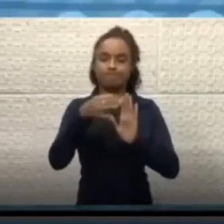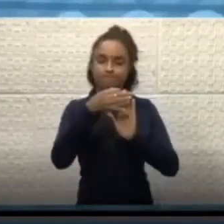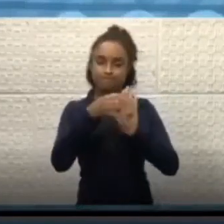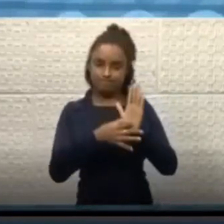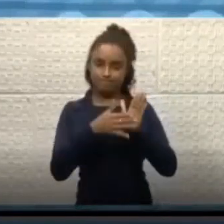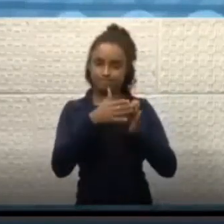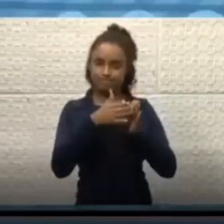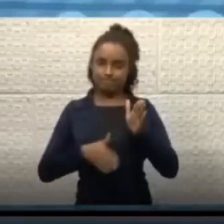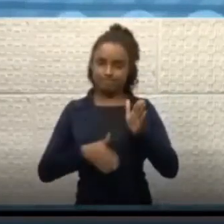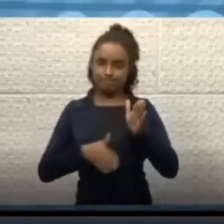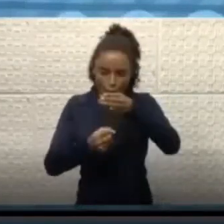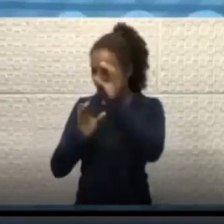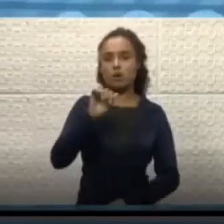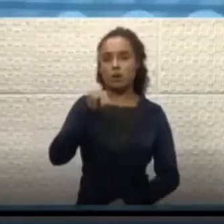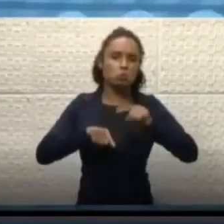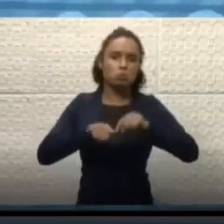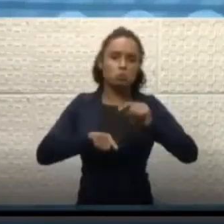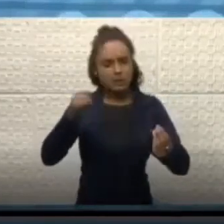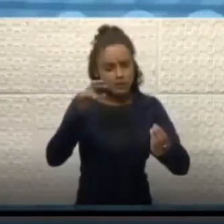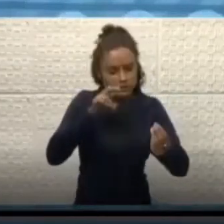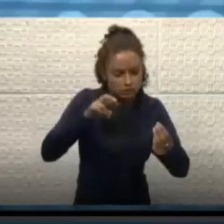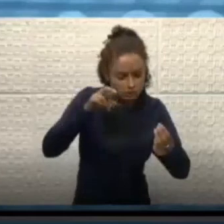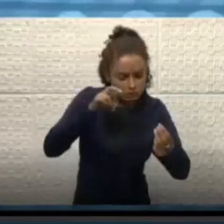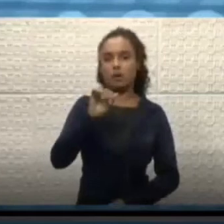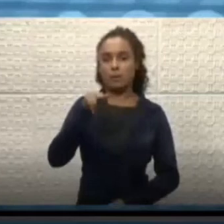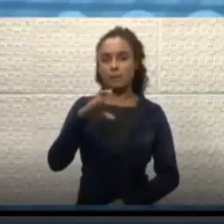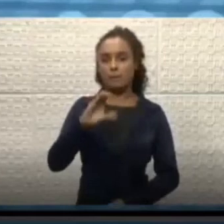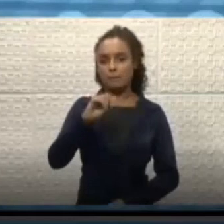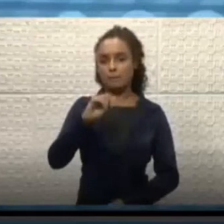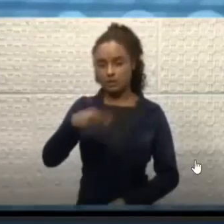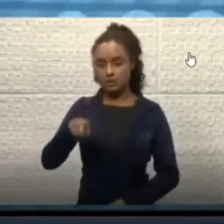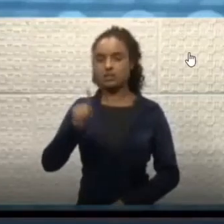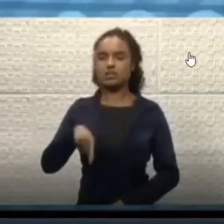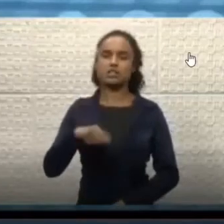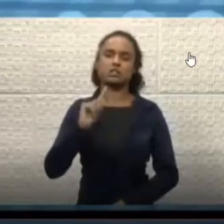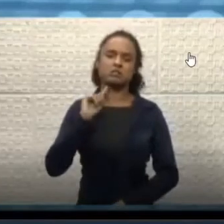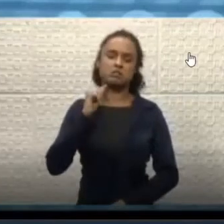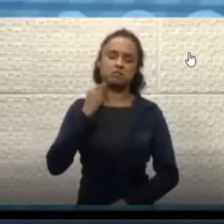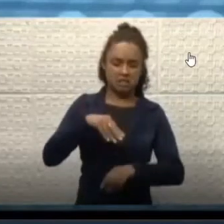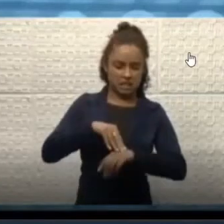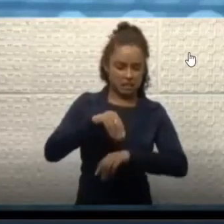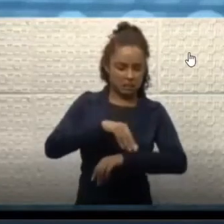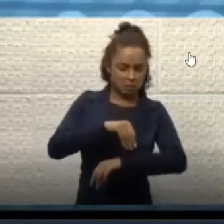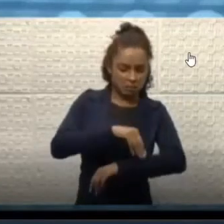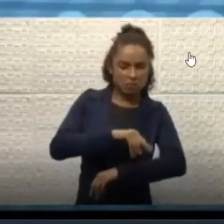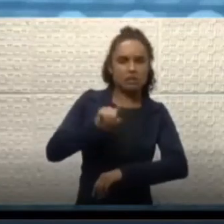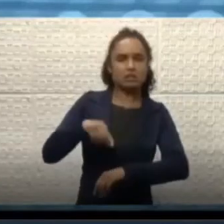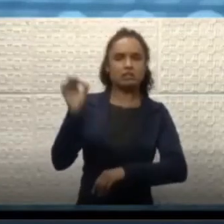o açúcar. Queria colocar o títulozinho da aula.